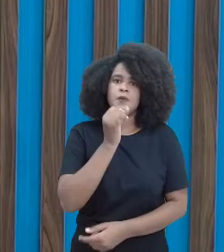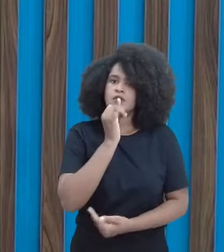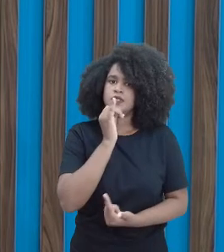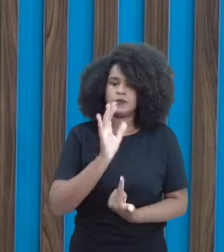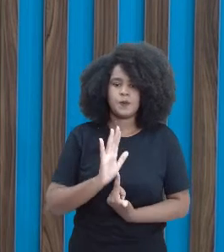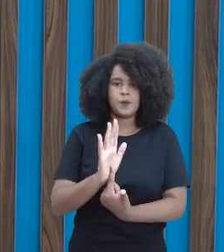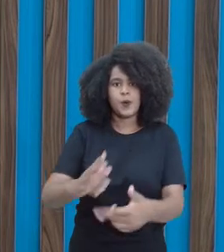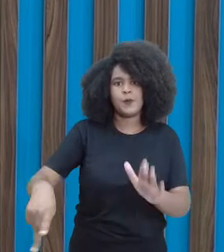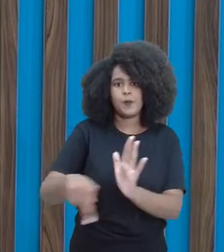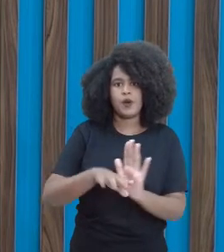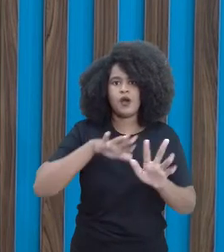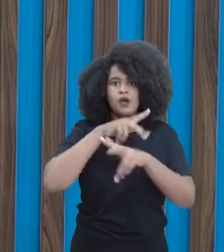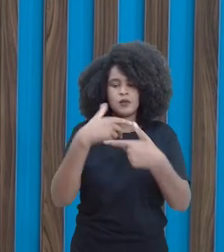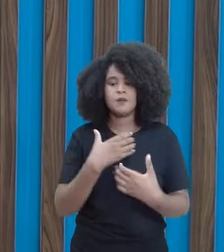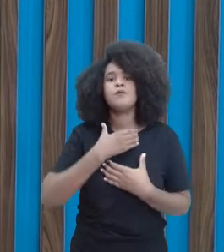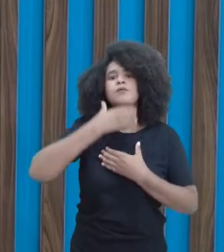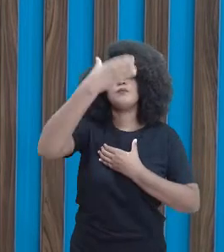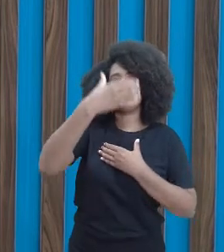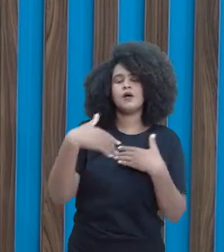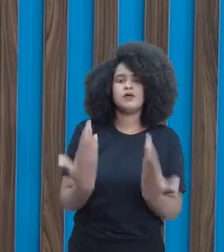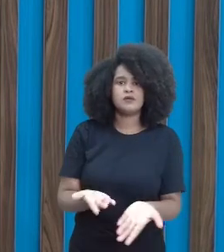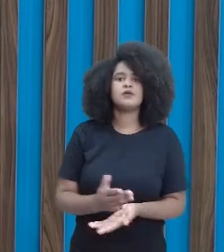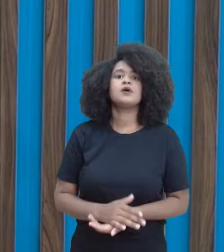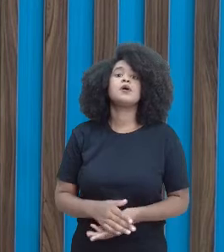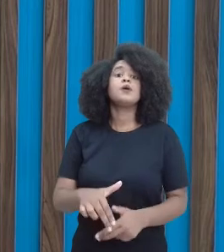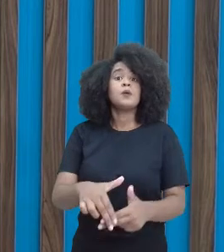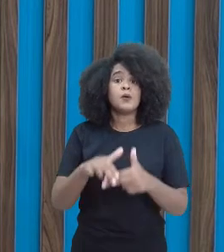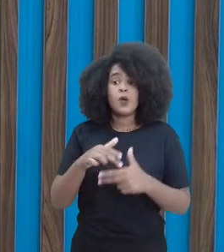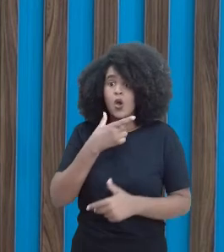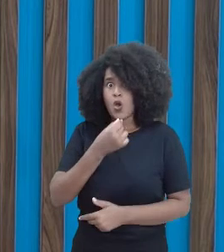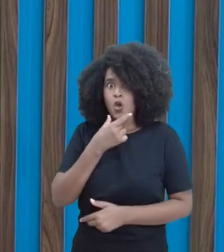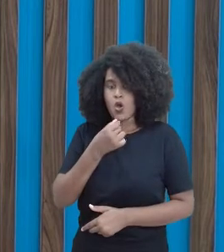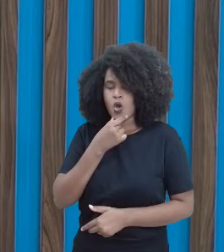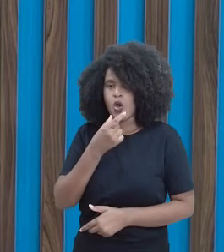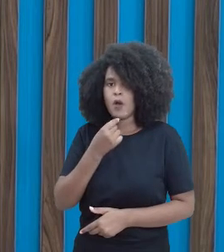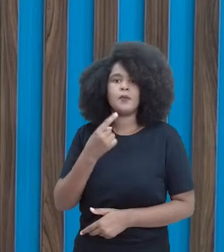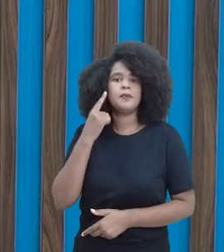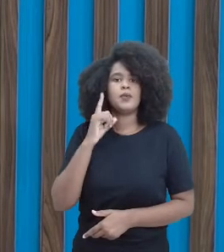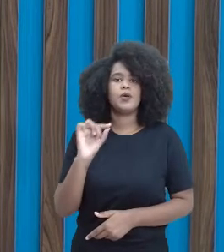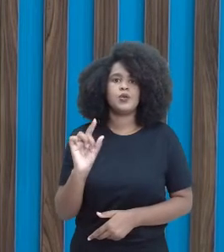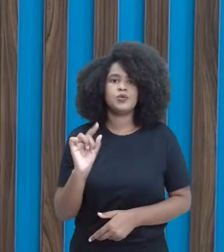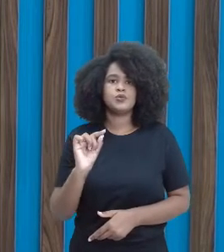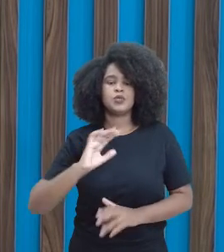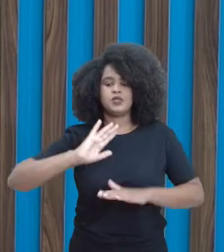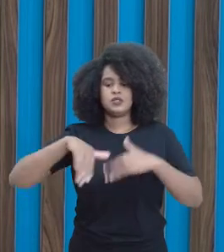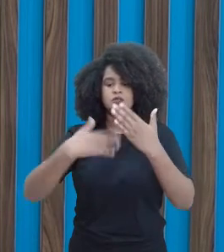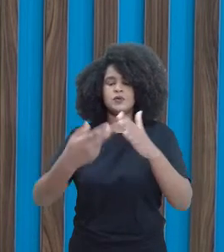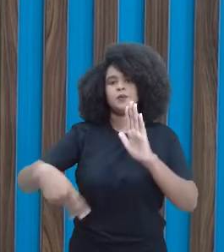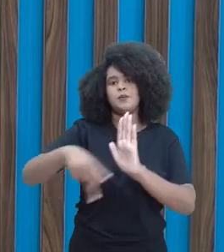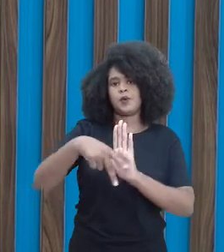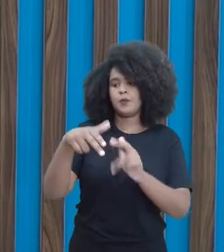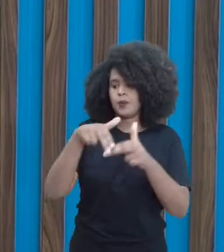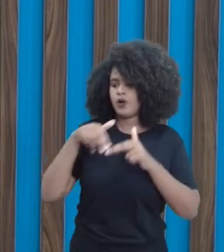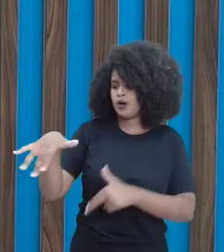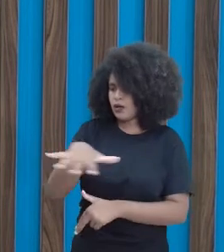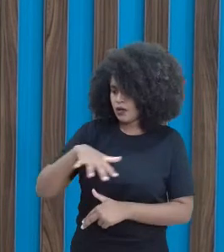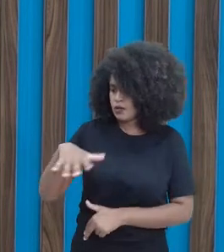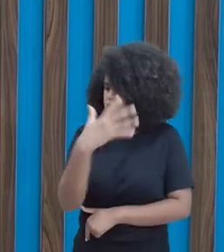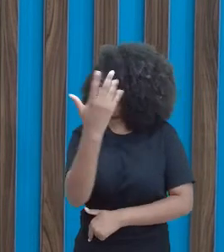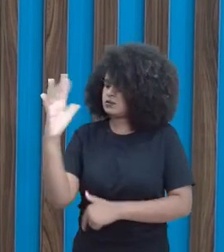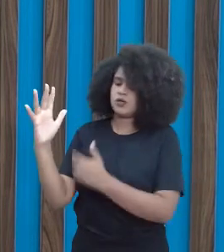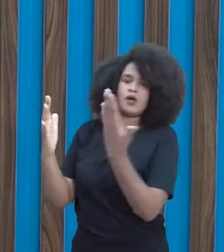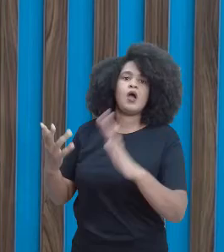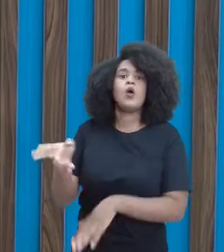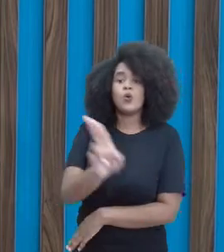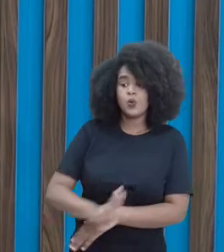esse desenvolvimento, né? Que para Lamarck é a questão aí desse desenvolvimento a partir dessa